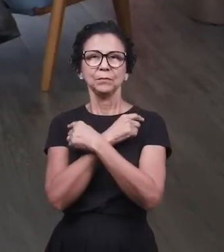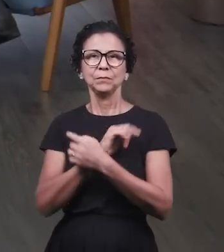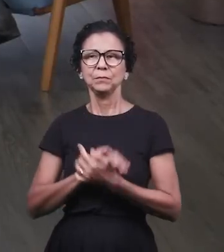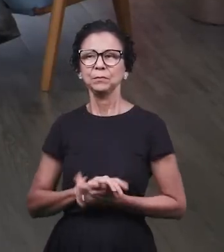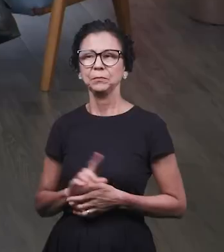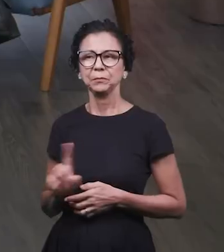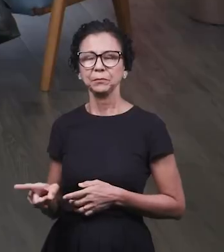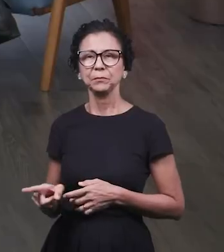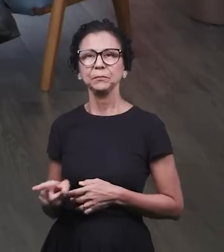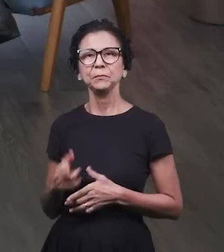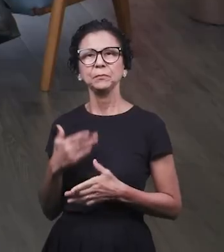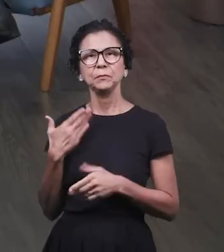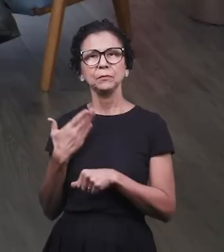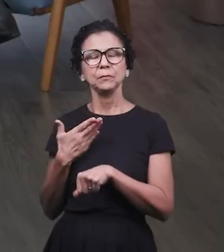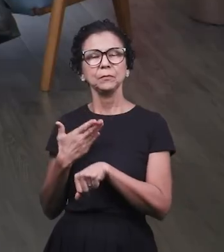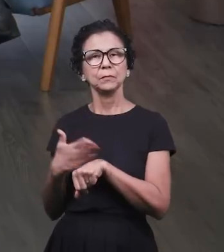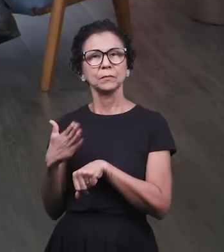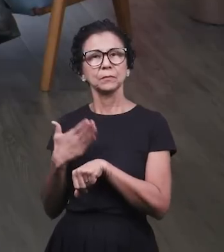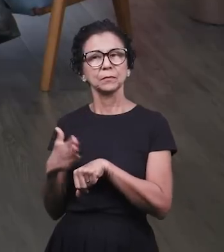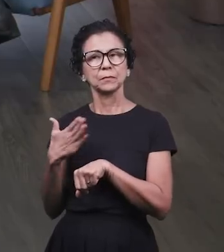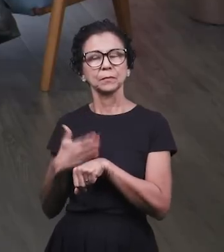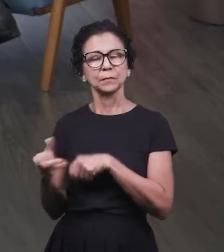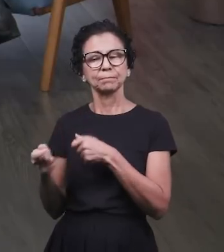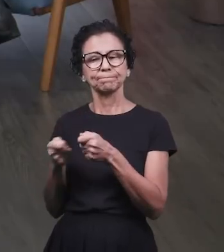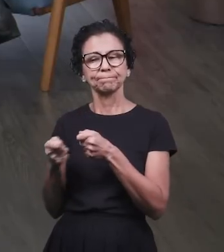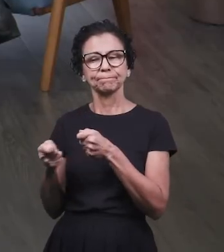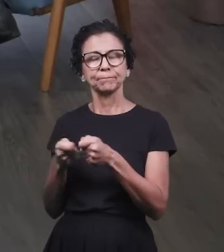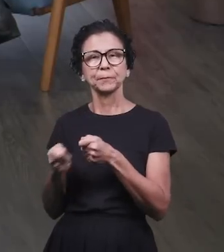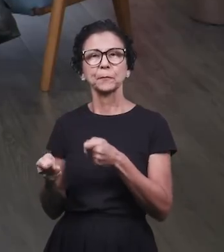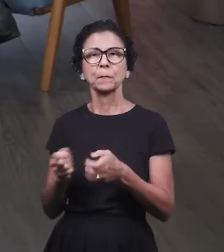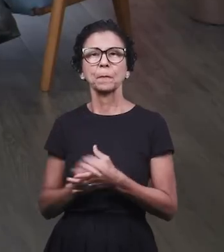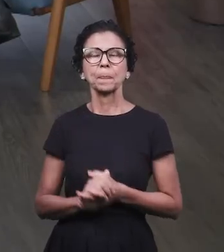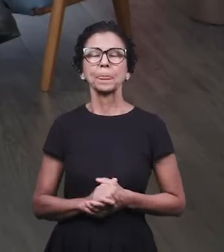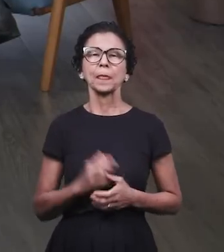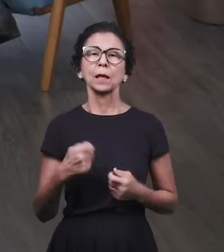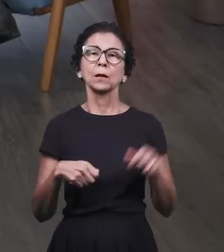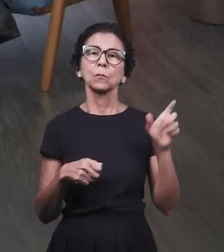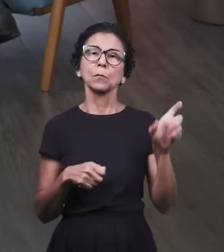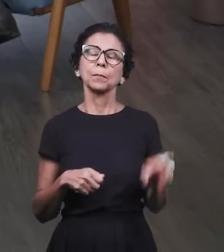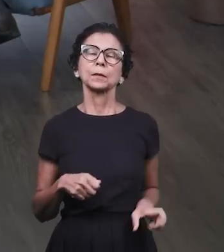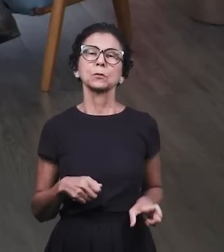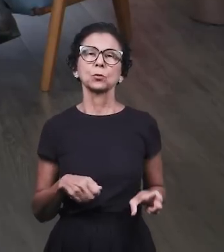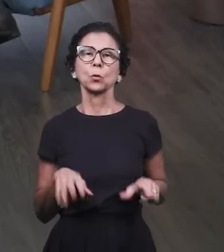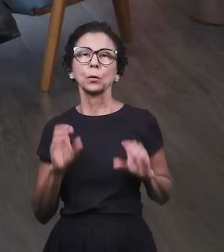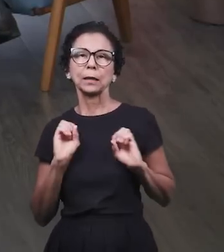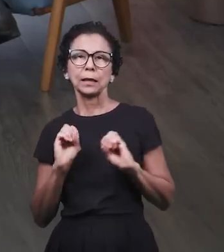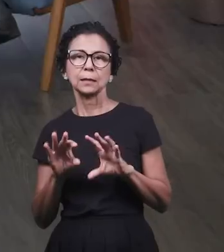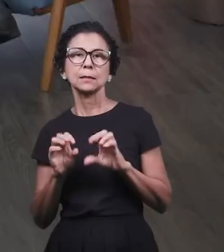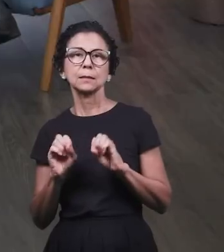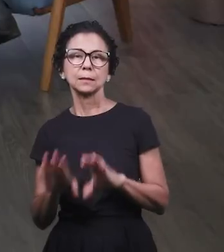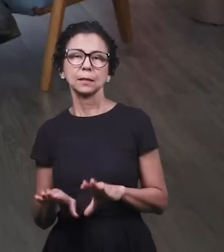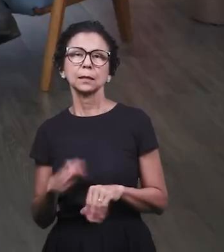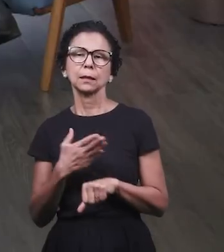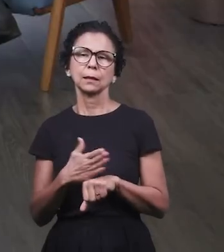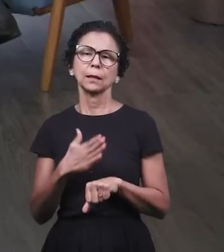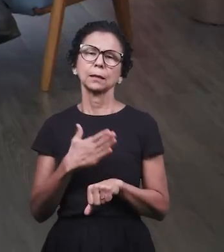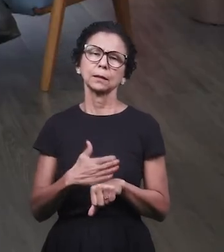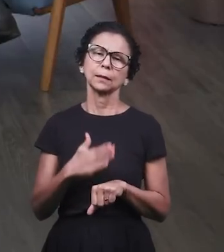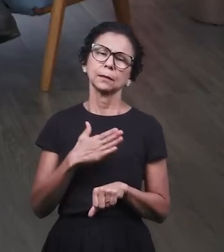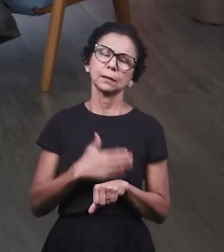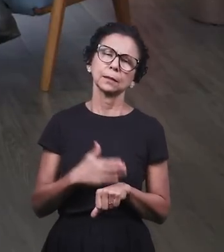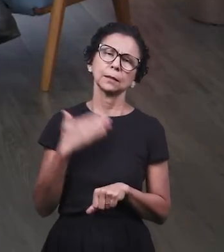fala, porque o adestramento se dá na medida em que você tem alguém, um adestrador, alguém que ensina, né, e que